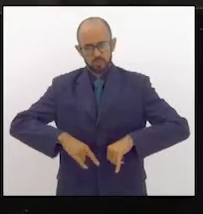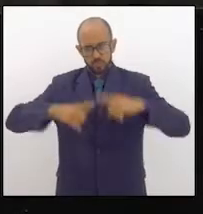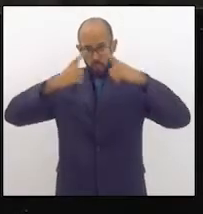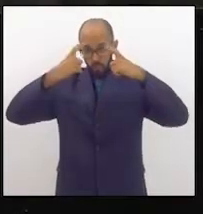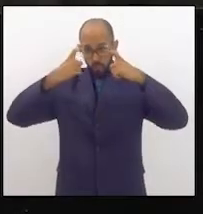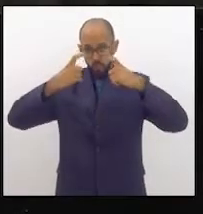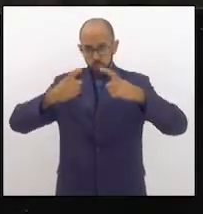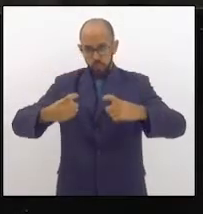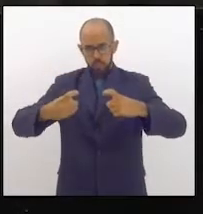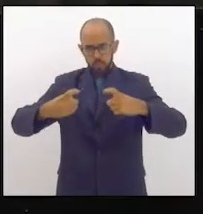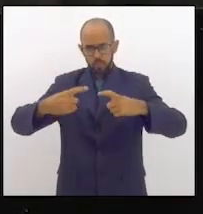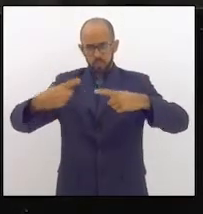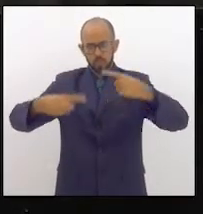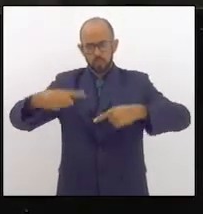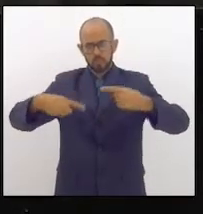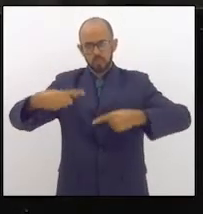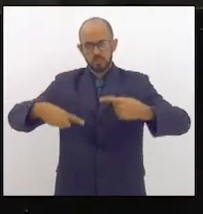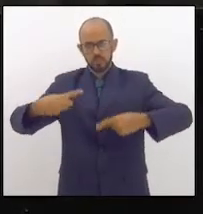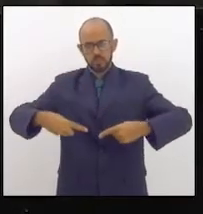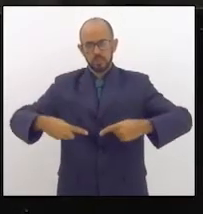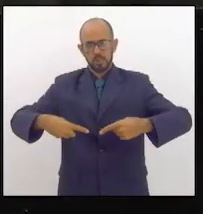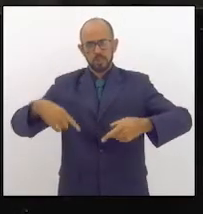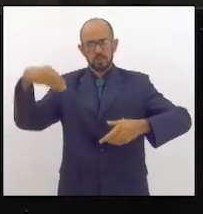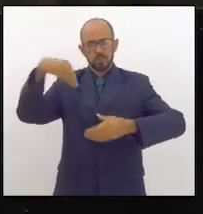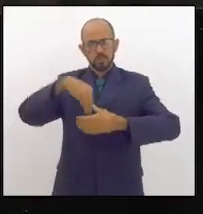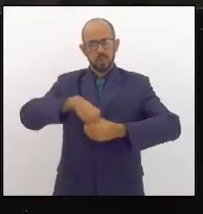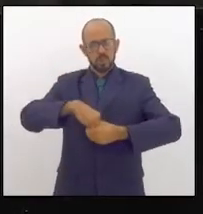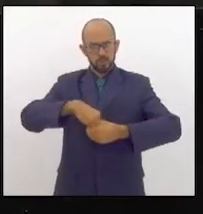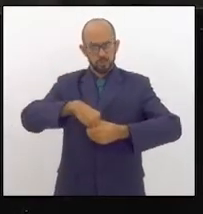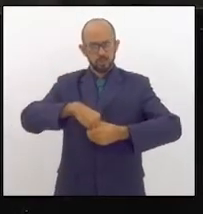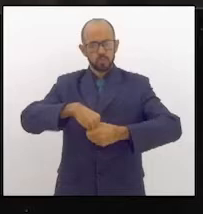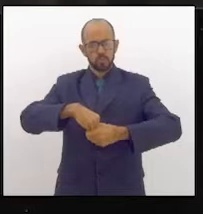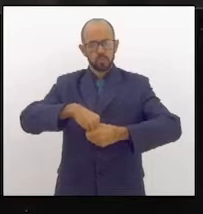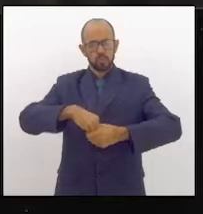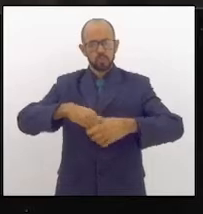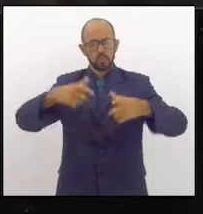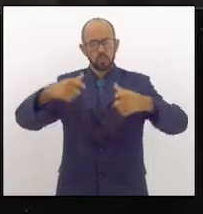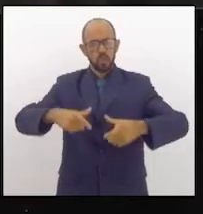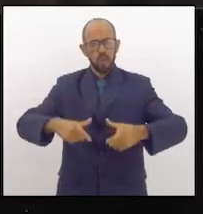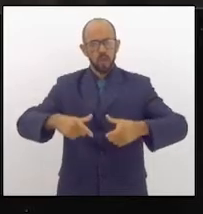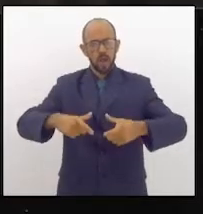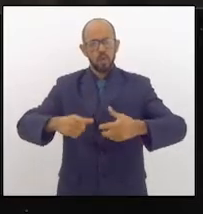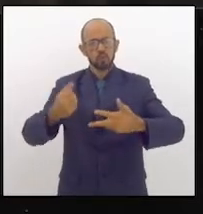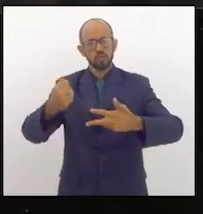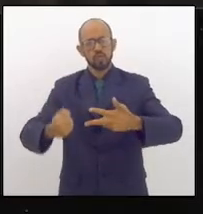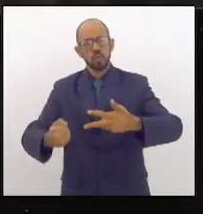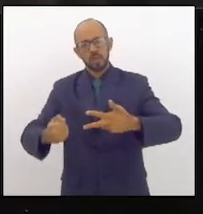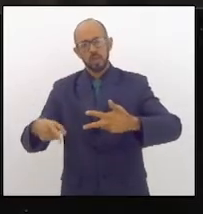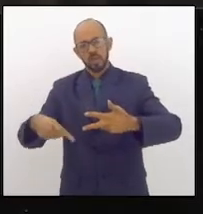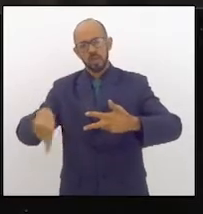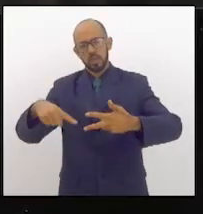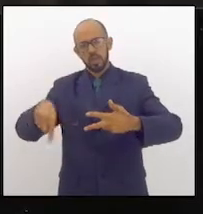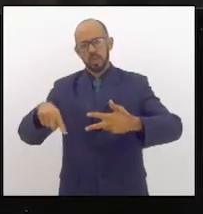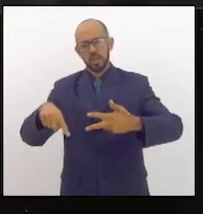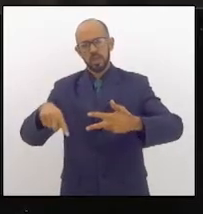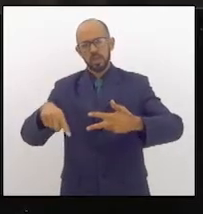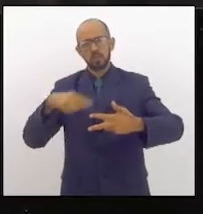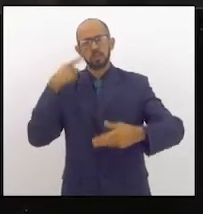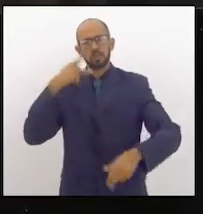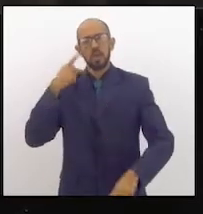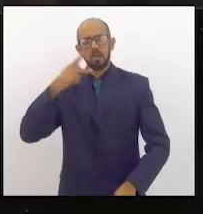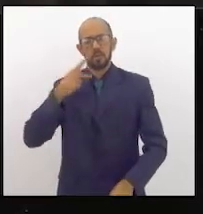violência política dentro dos espaços de poder do